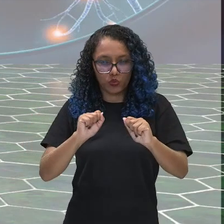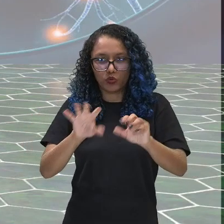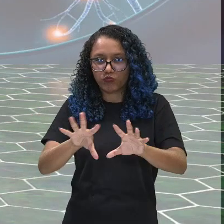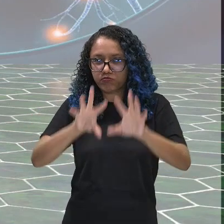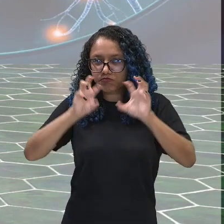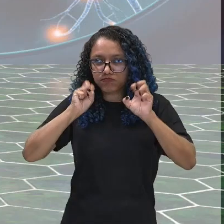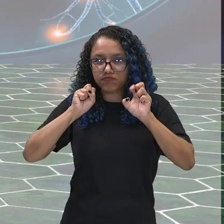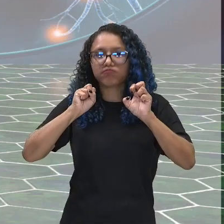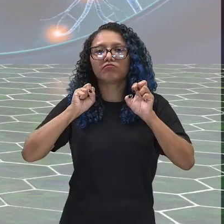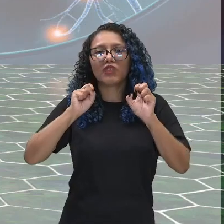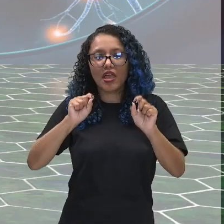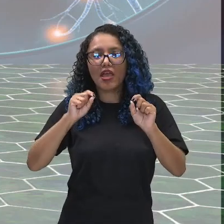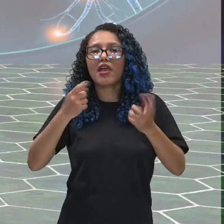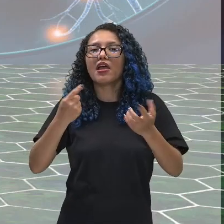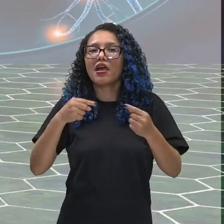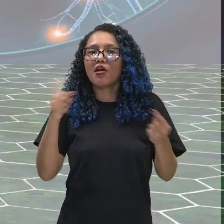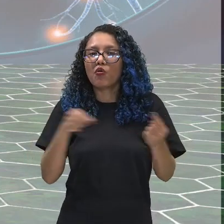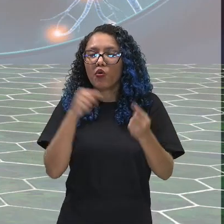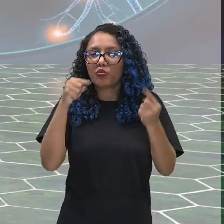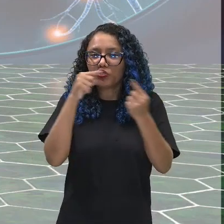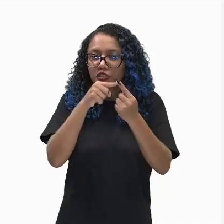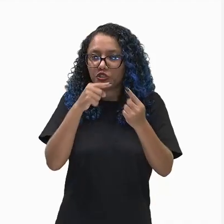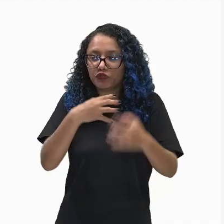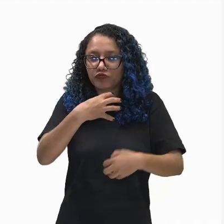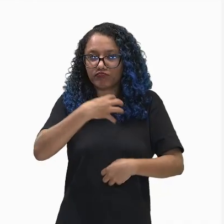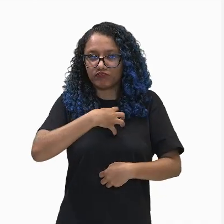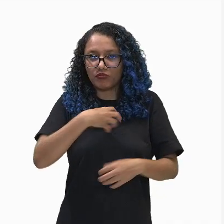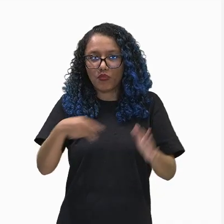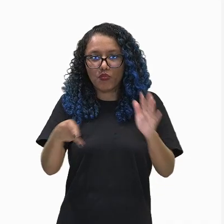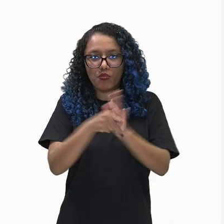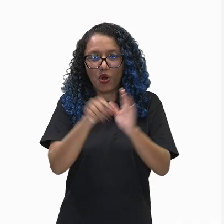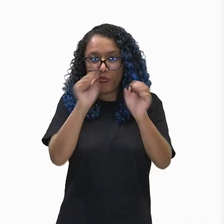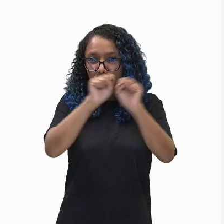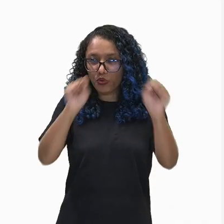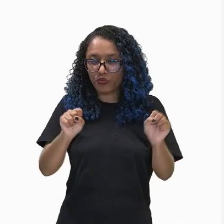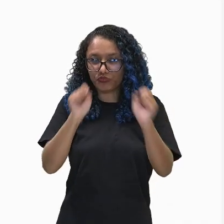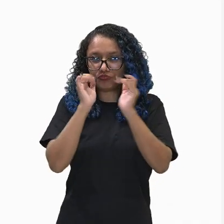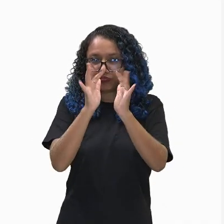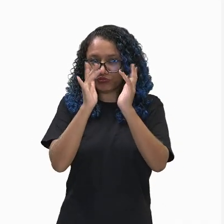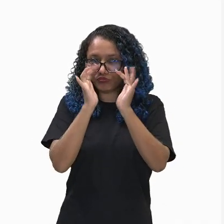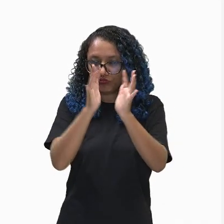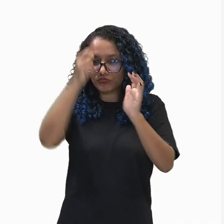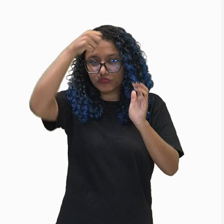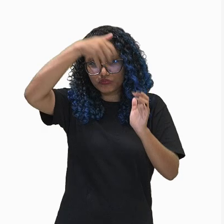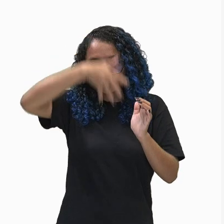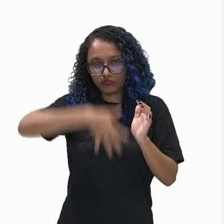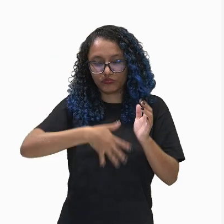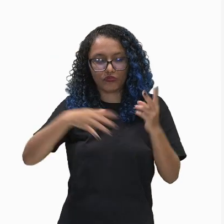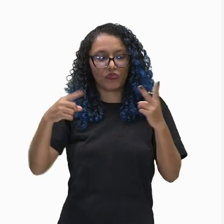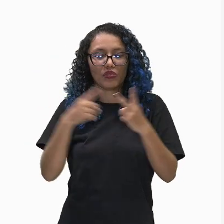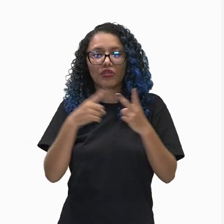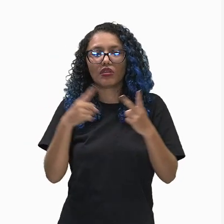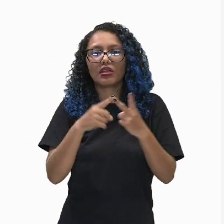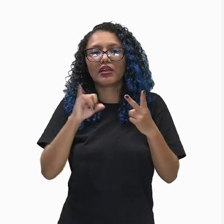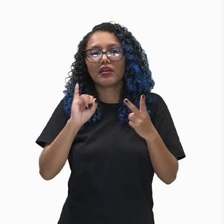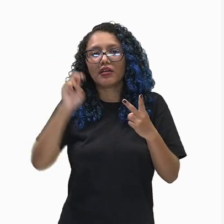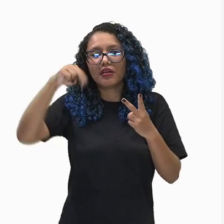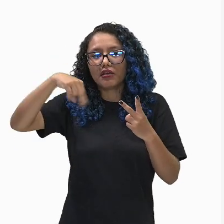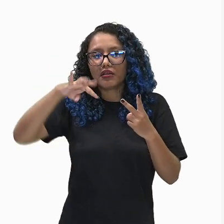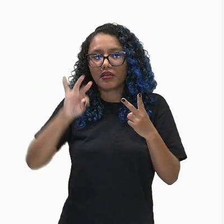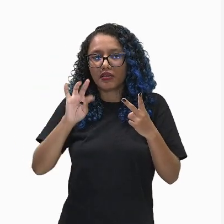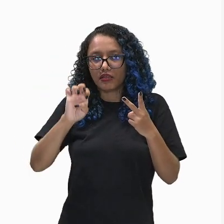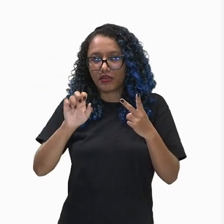função sensorial do sistema nervoso. Vamos continuar aí com a função integrativa, que processa